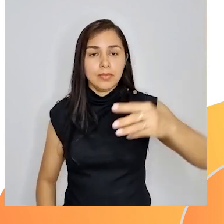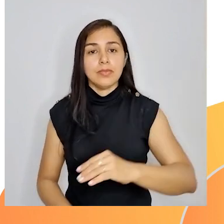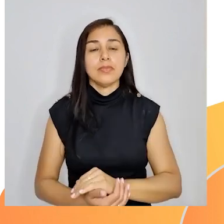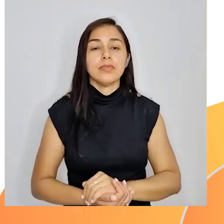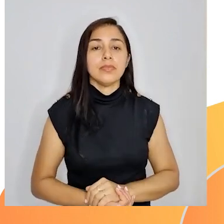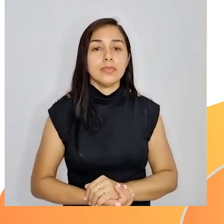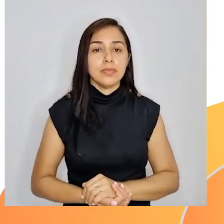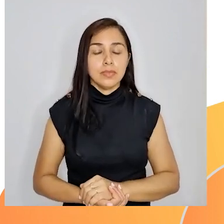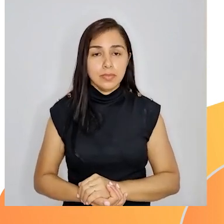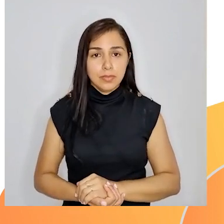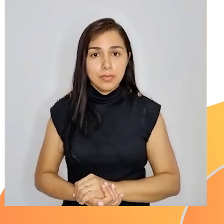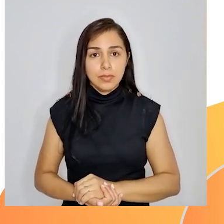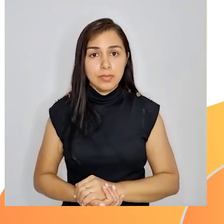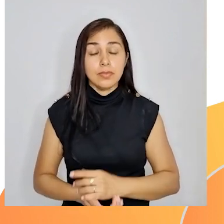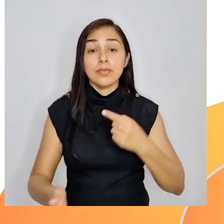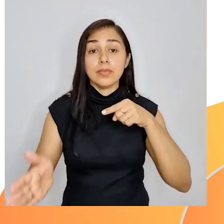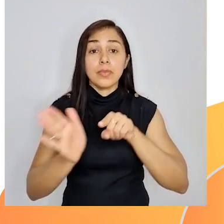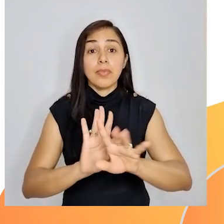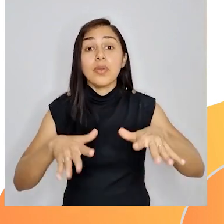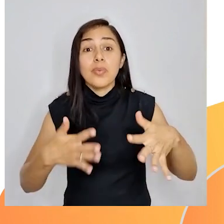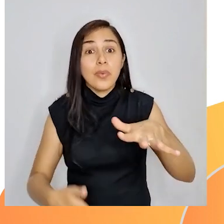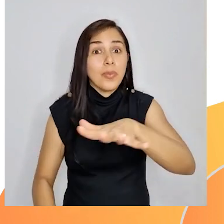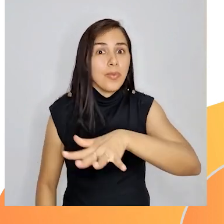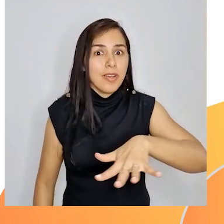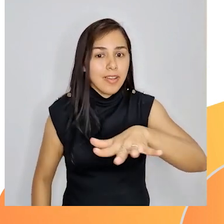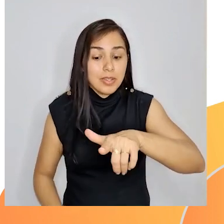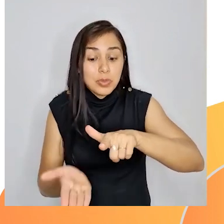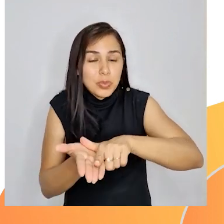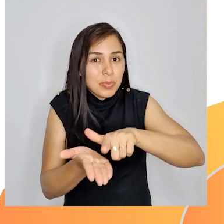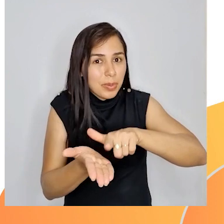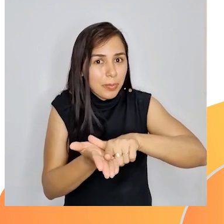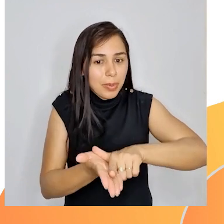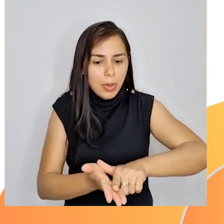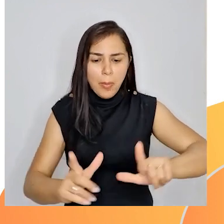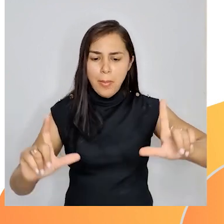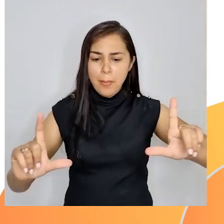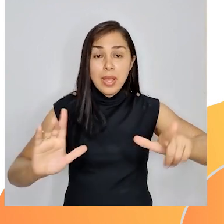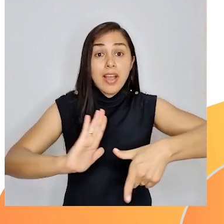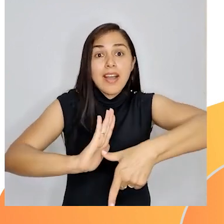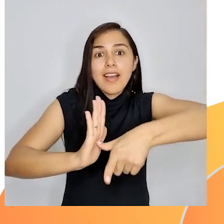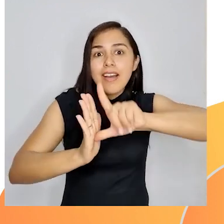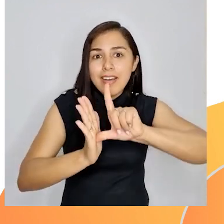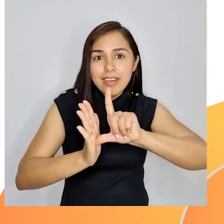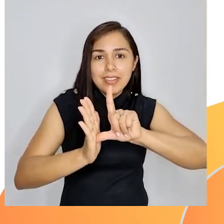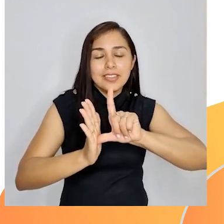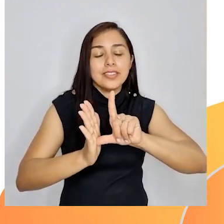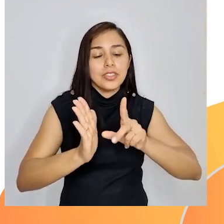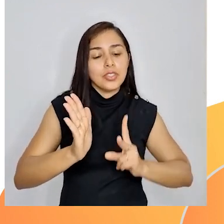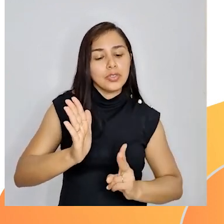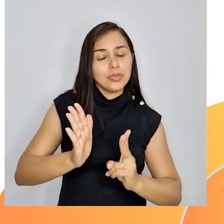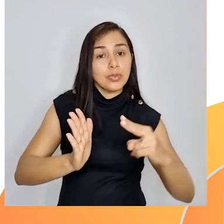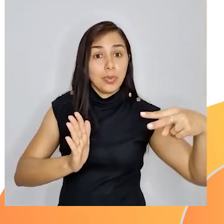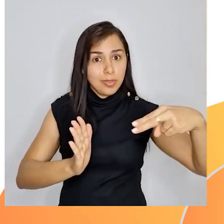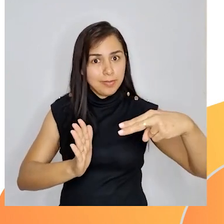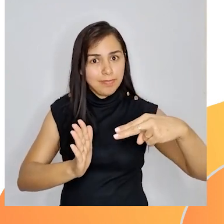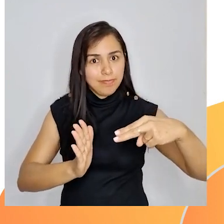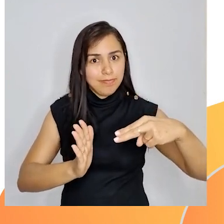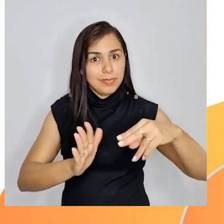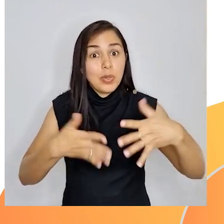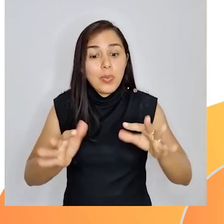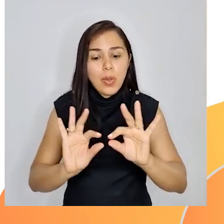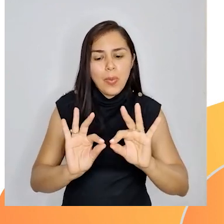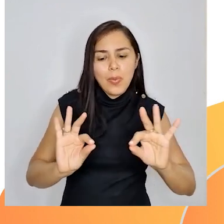como ele tá informando qual é a área do cartão antes de ser cortado ou seja ele quer que a gente calcule